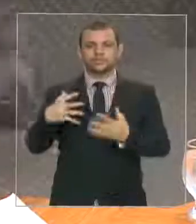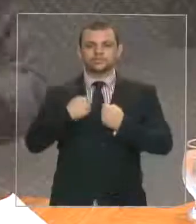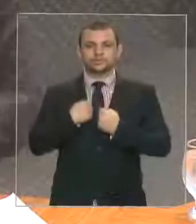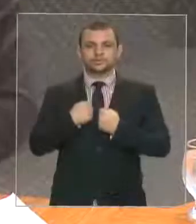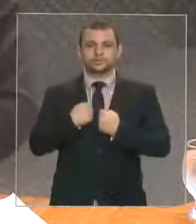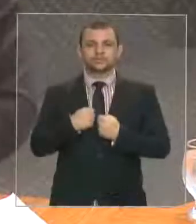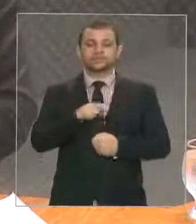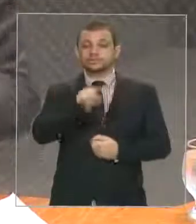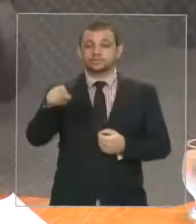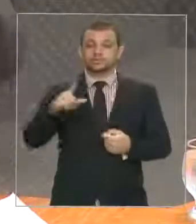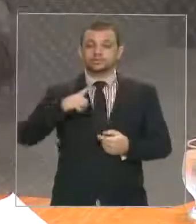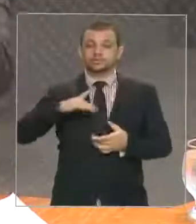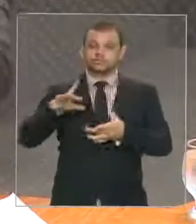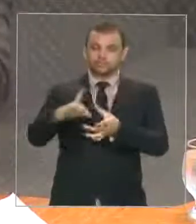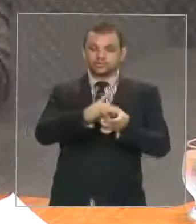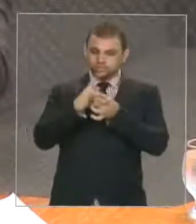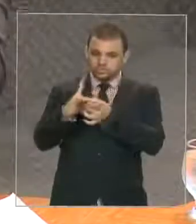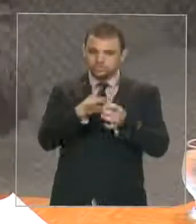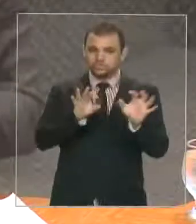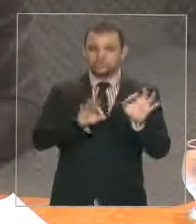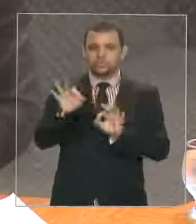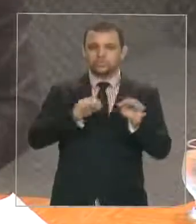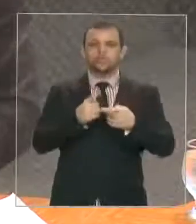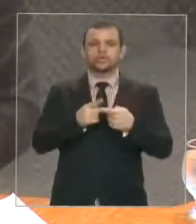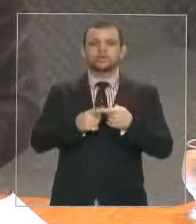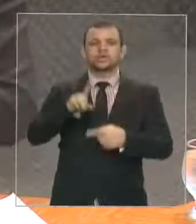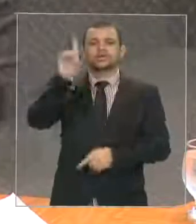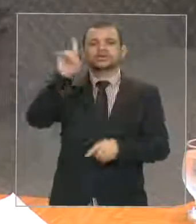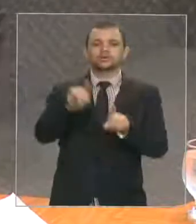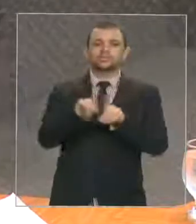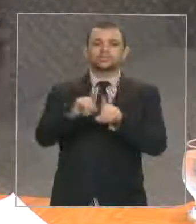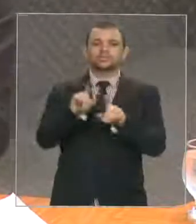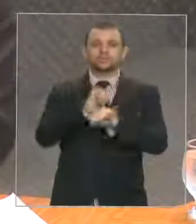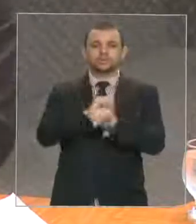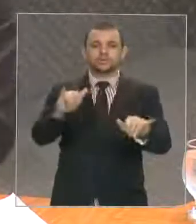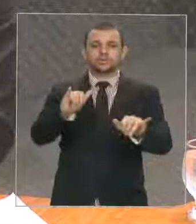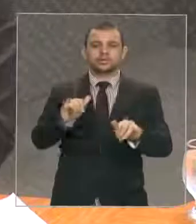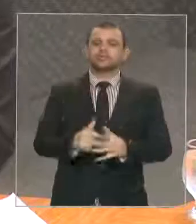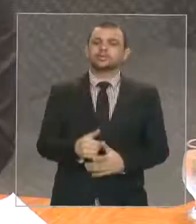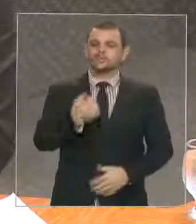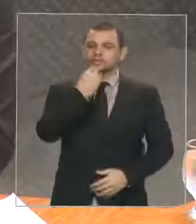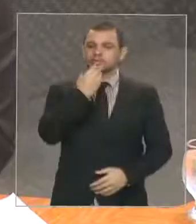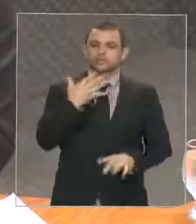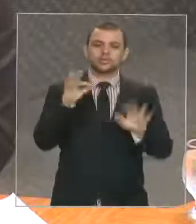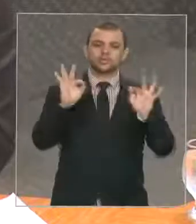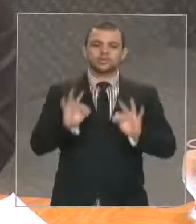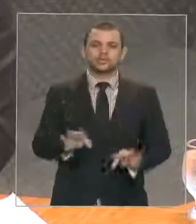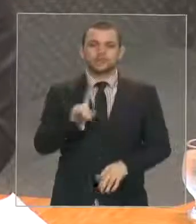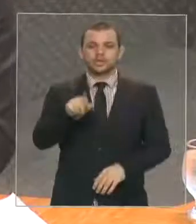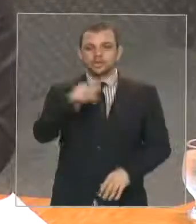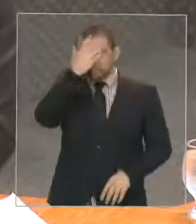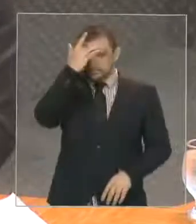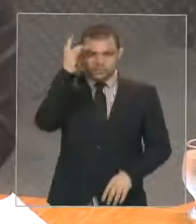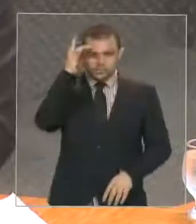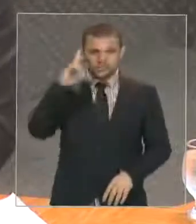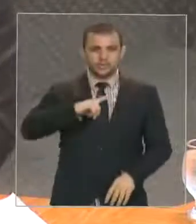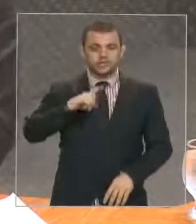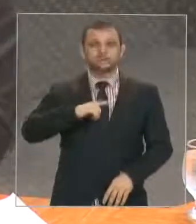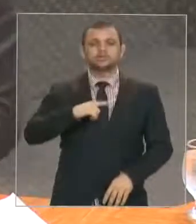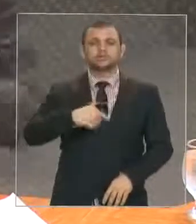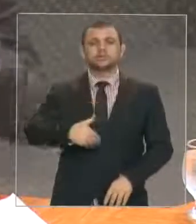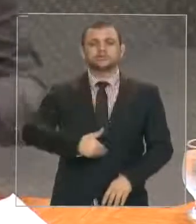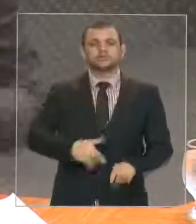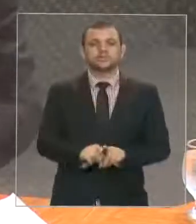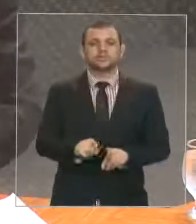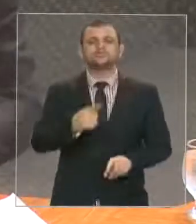e a organização, pois Deus também nos diz: bem-aventurados aqueles que têm fome e